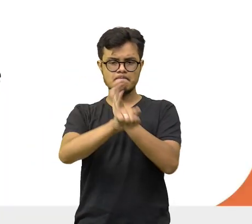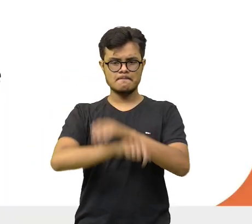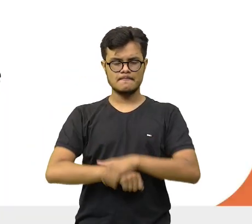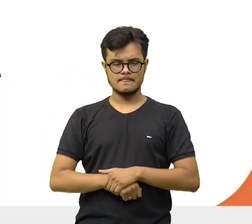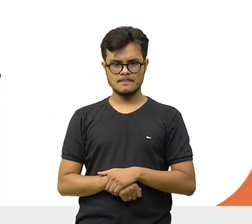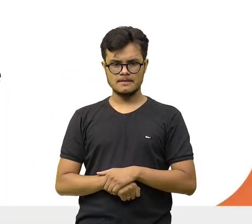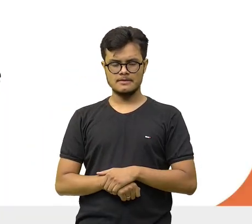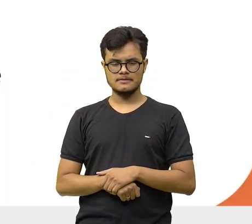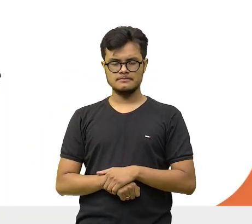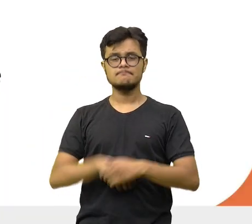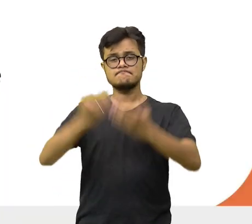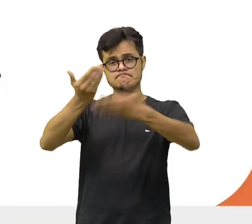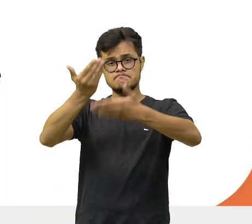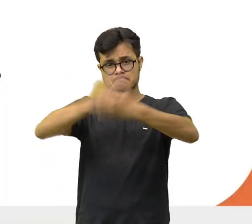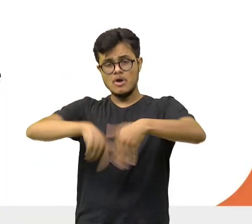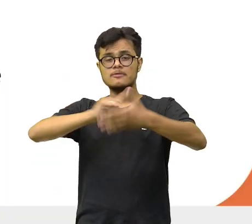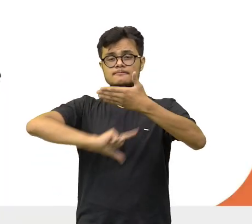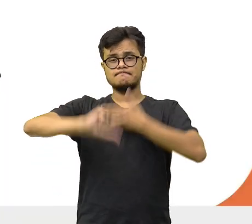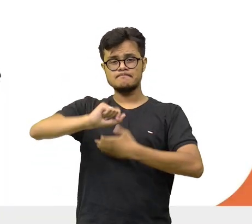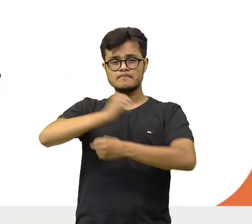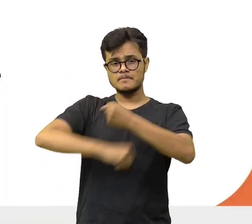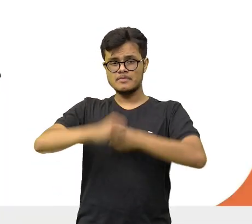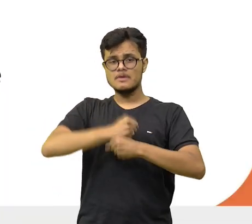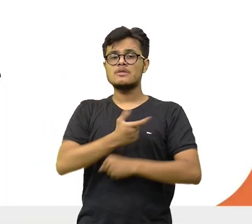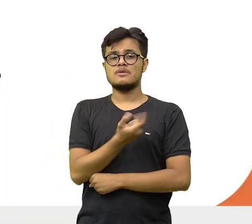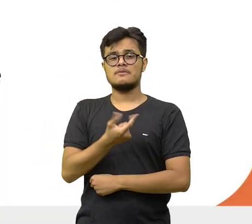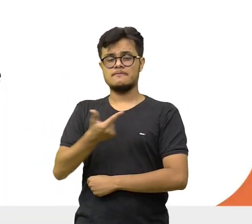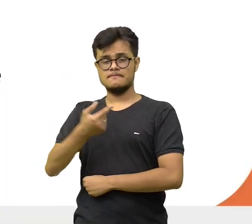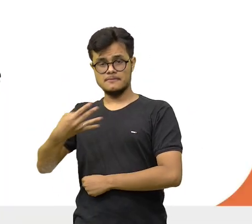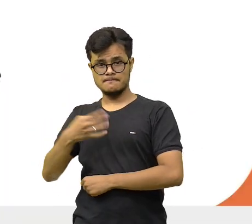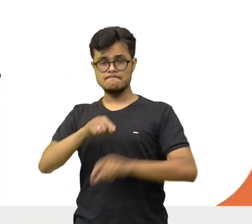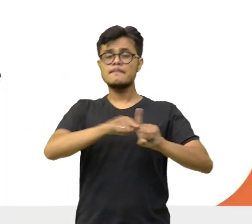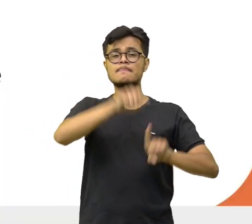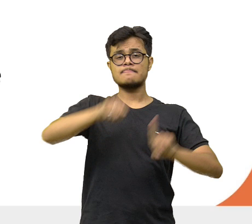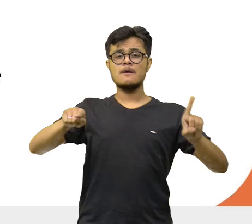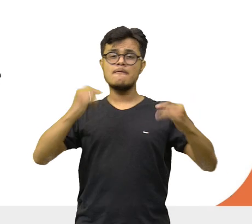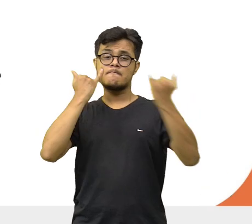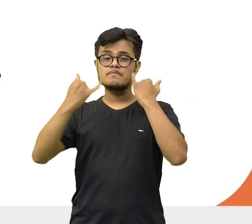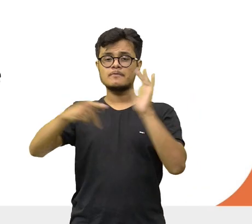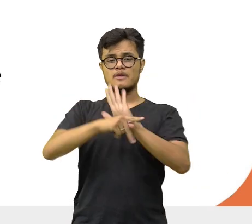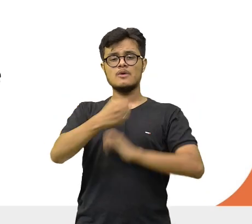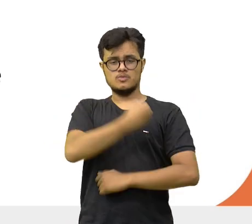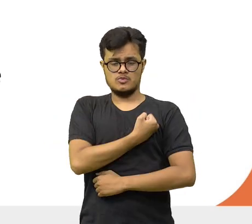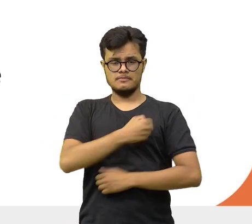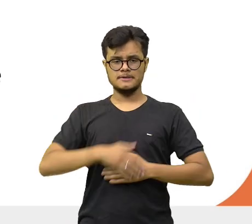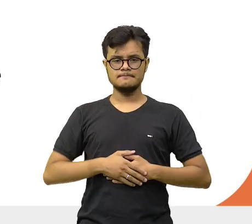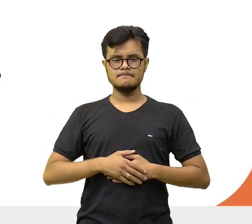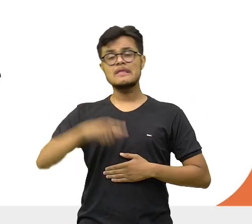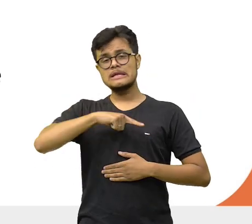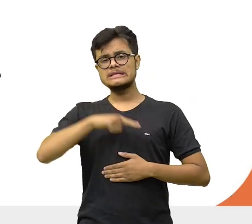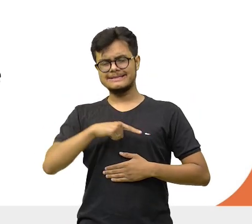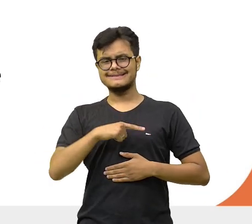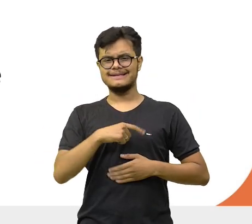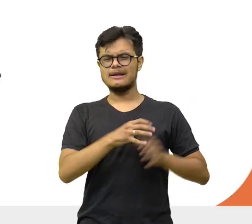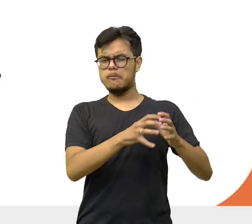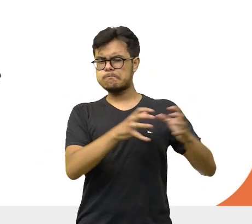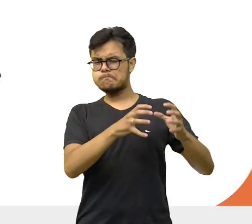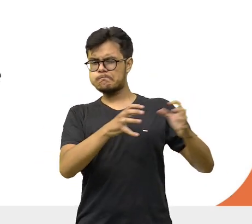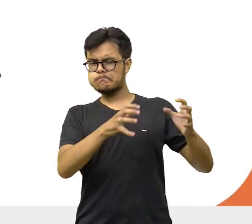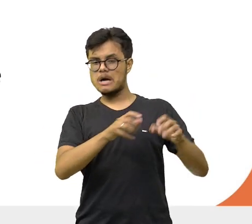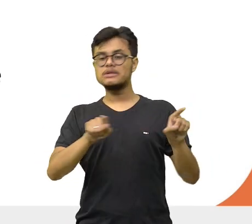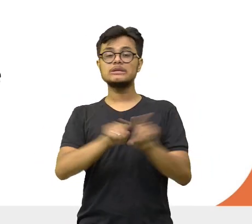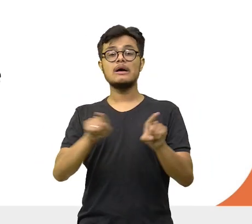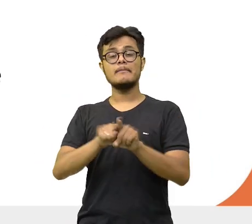EA CIS2 2024. O gráfico representa valores de pressão e volume de uma